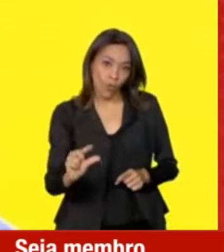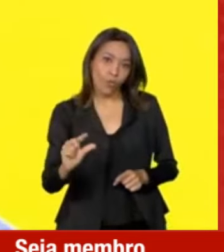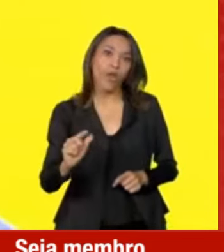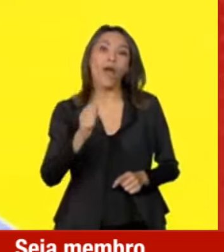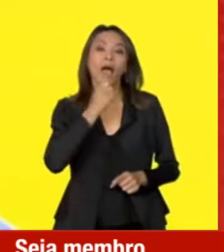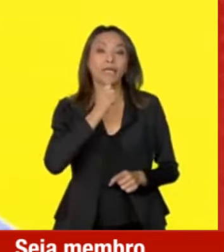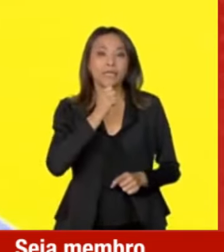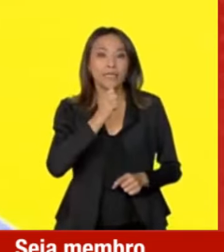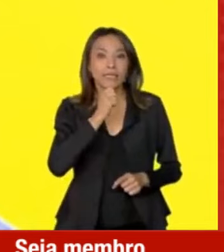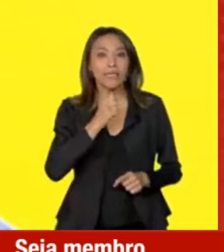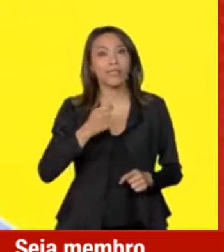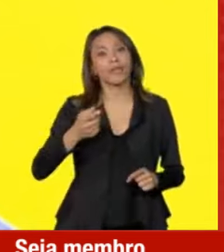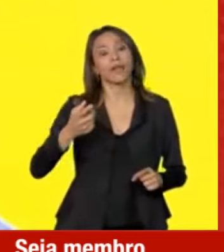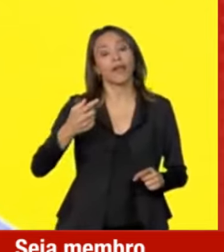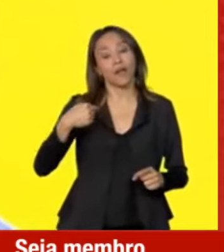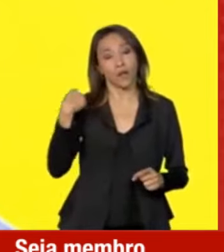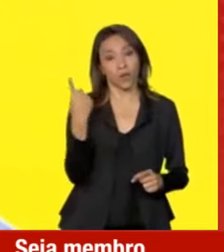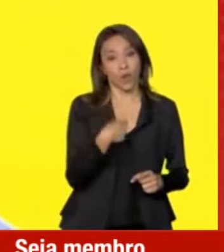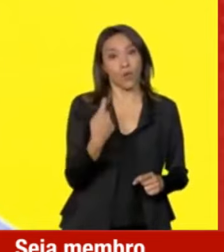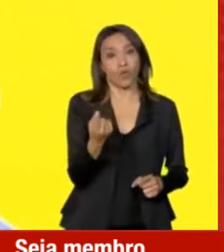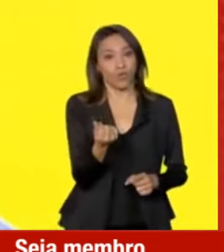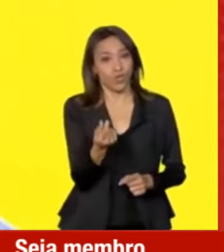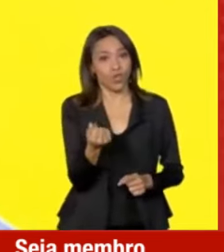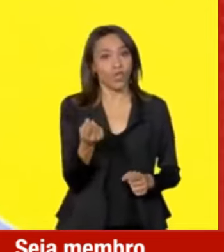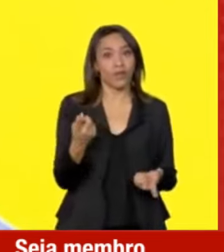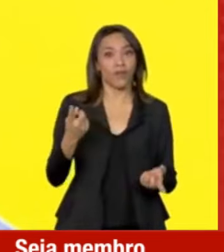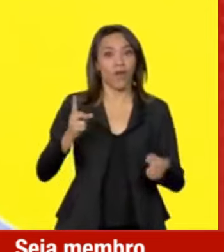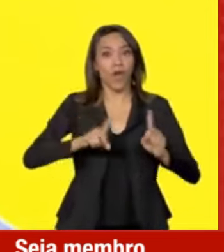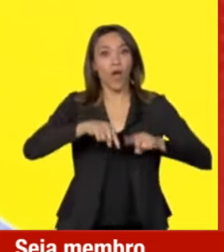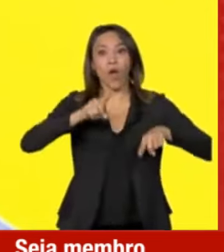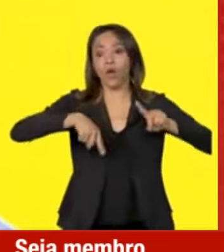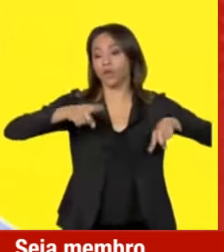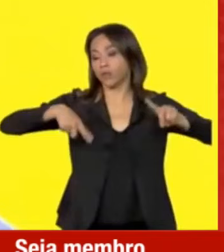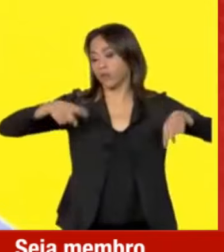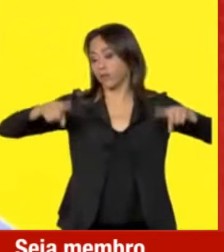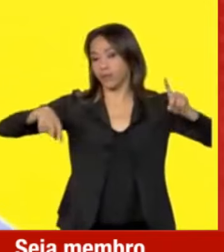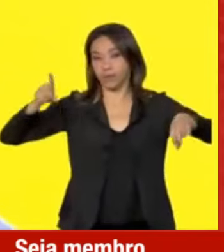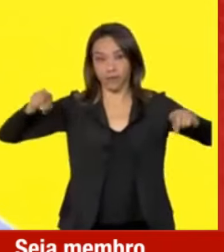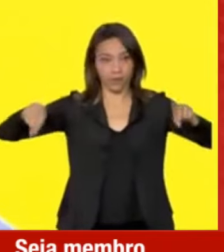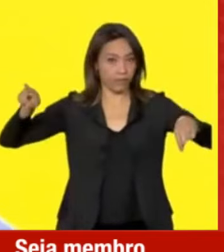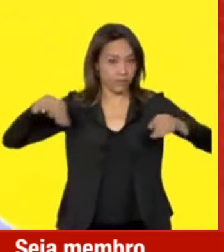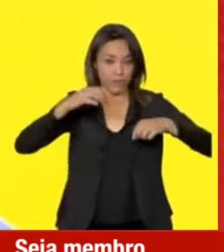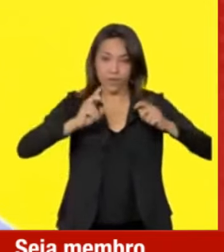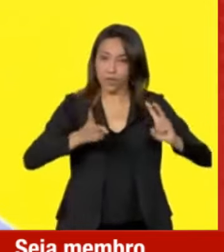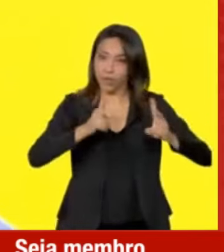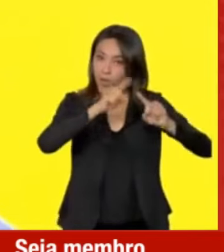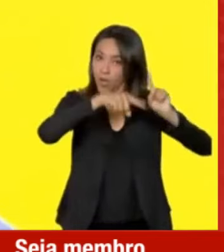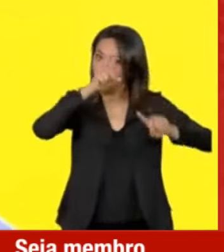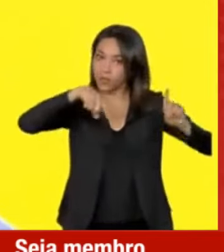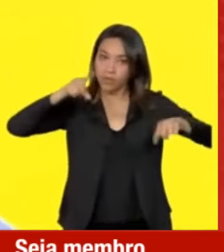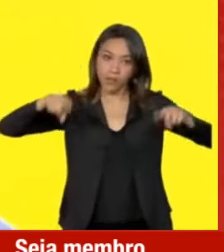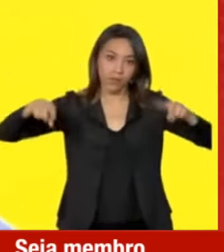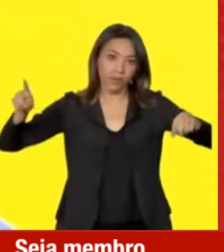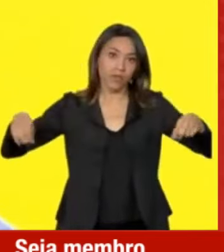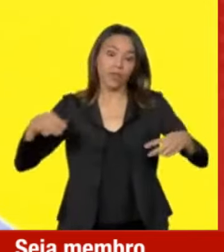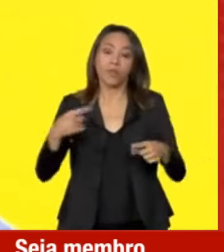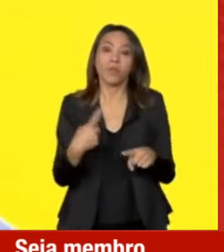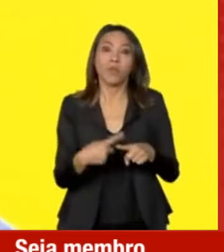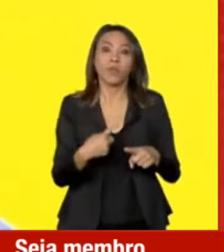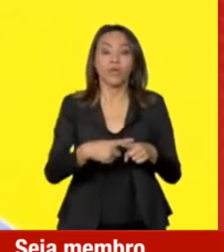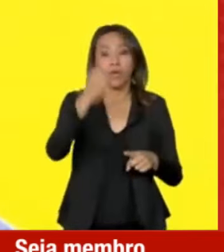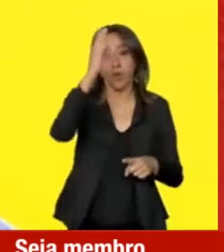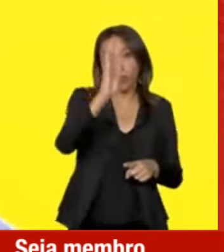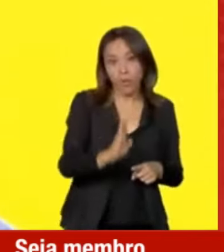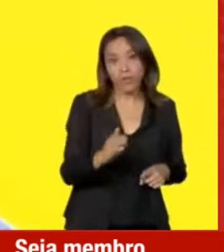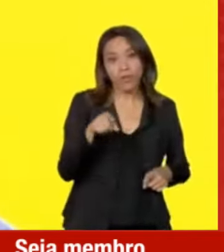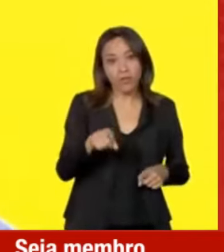nossa moeda é volátil. É volátil também porque não são reservas, porque a pessoa às vezes aproveita o fato do Brasil estar líquido